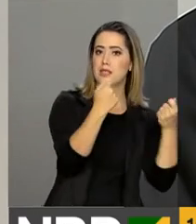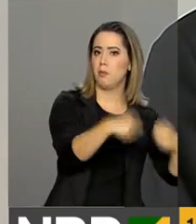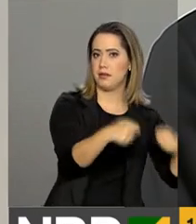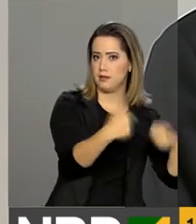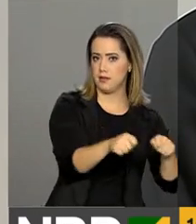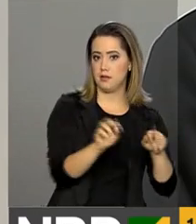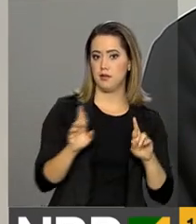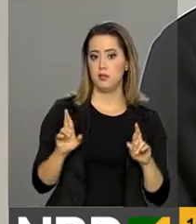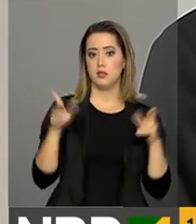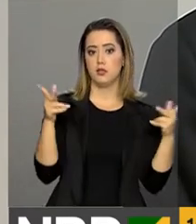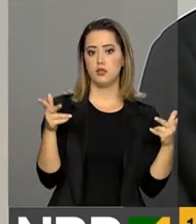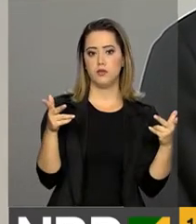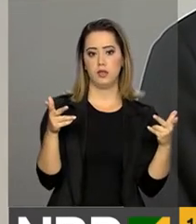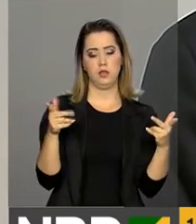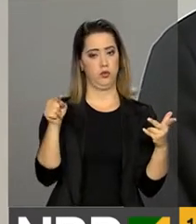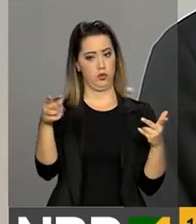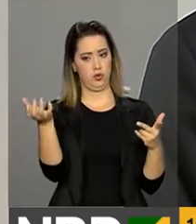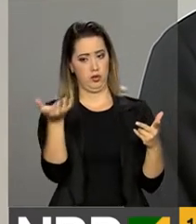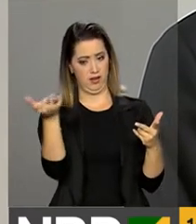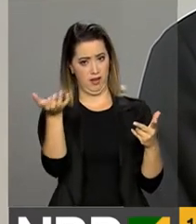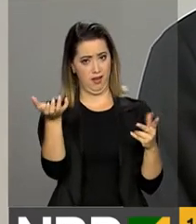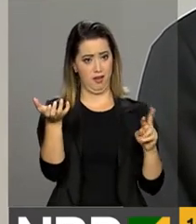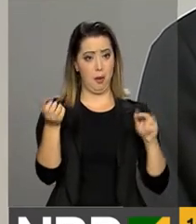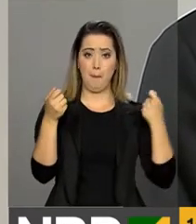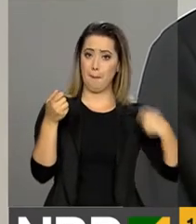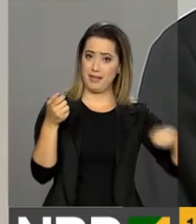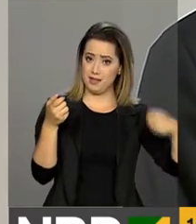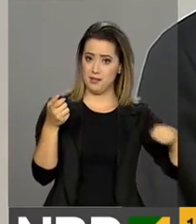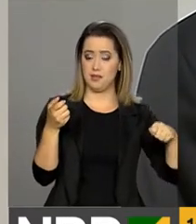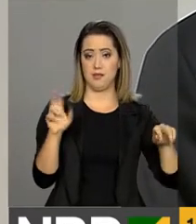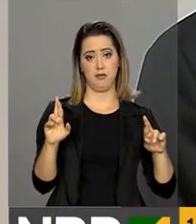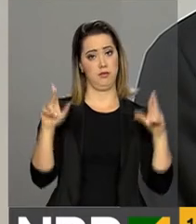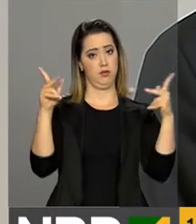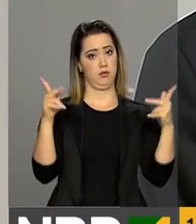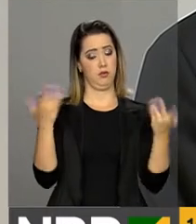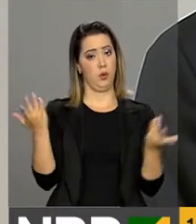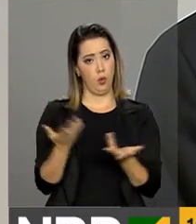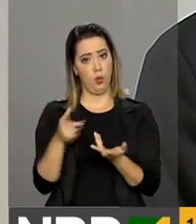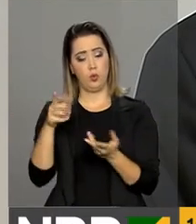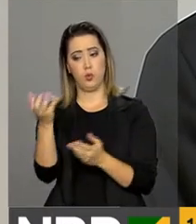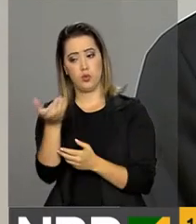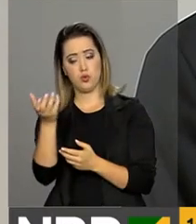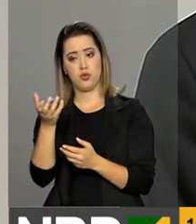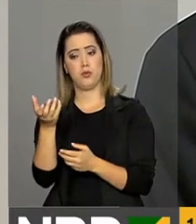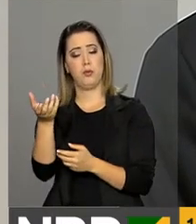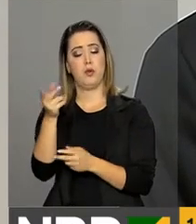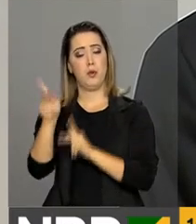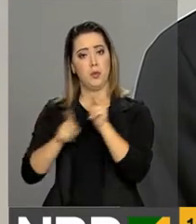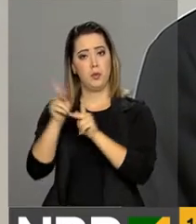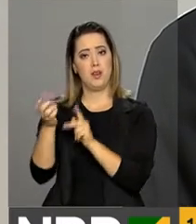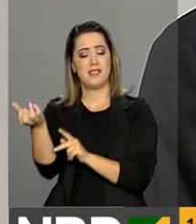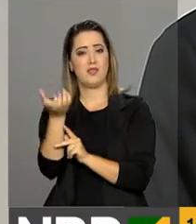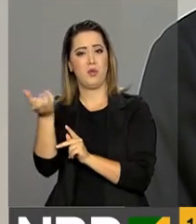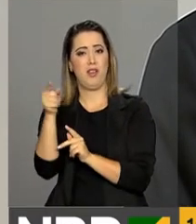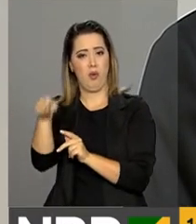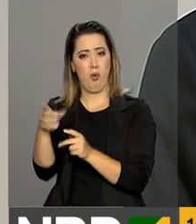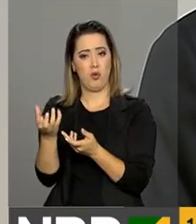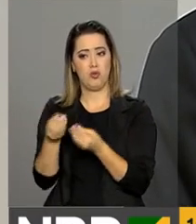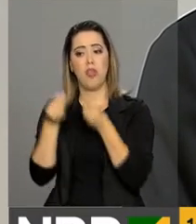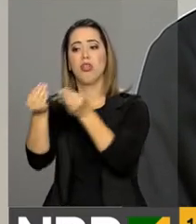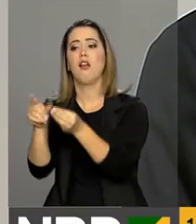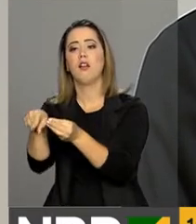pratico hoje são aplaudidos amanhã e causam grande prejuízo depois de amanhã as populares